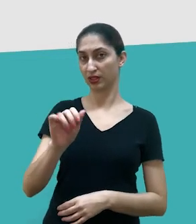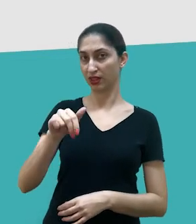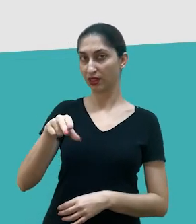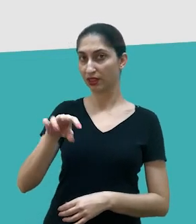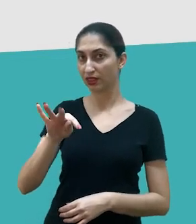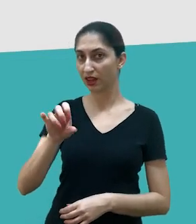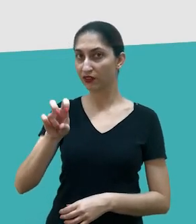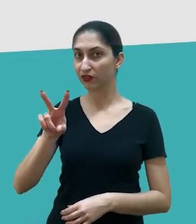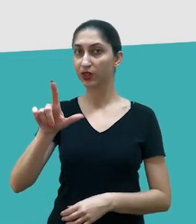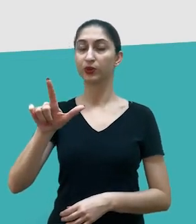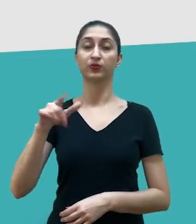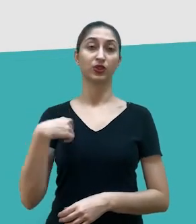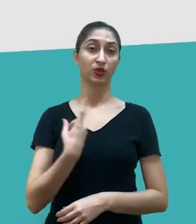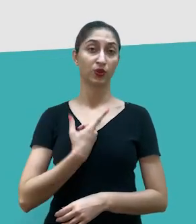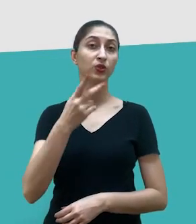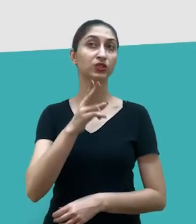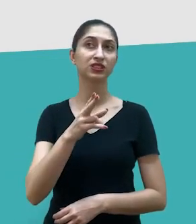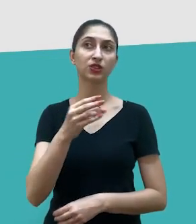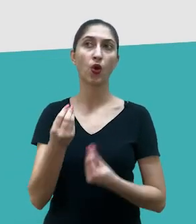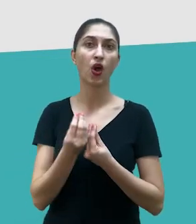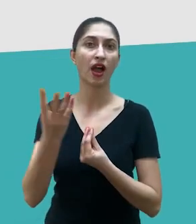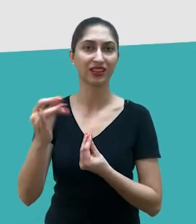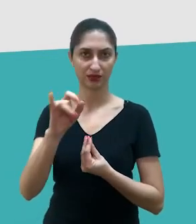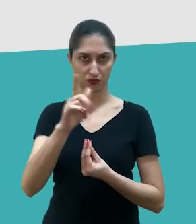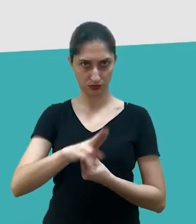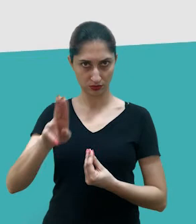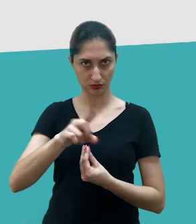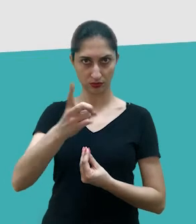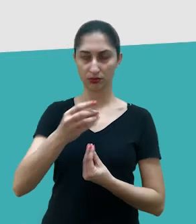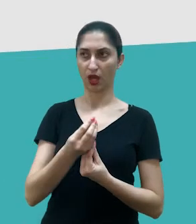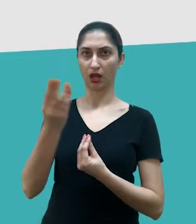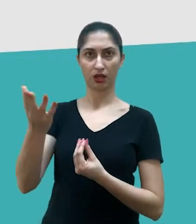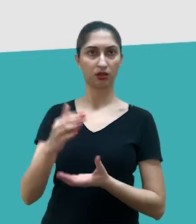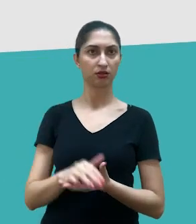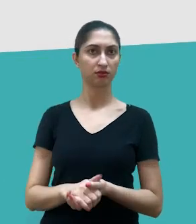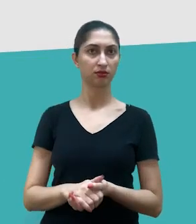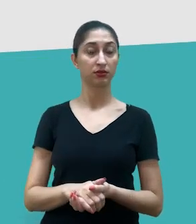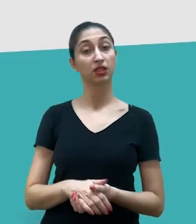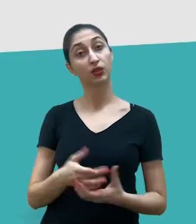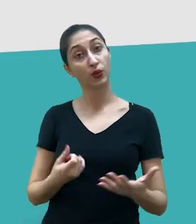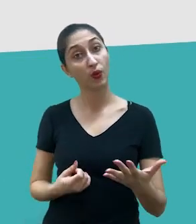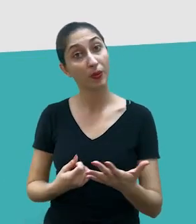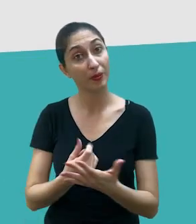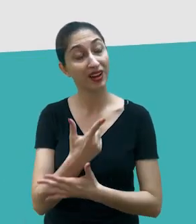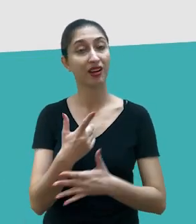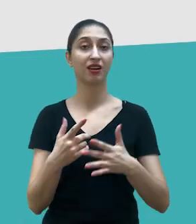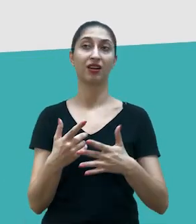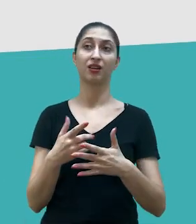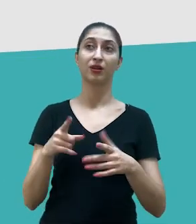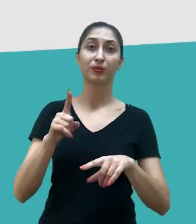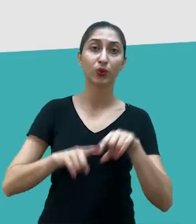que a gente não utiliza mais, também nós já comentamos sobre isso. E comprar dos fornecedores que